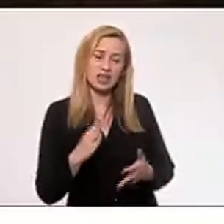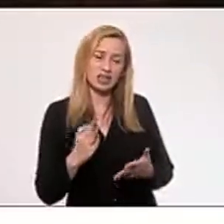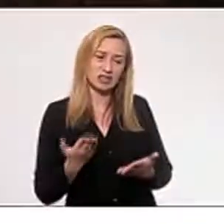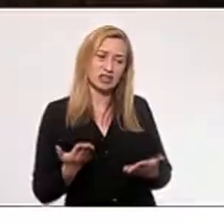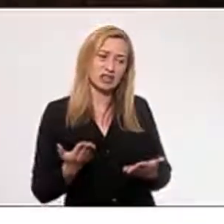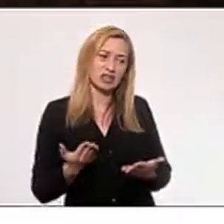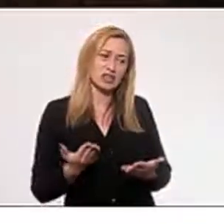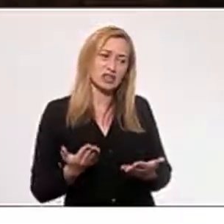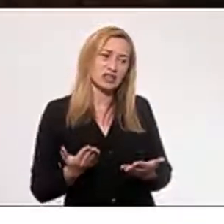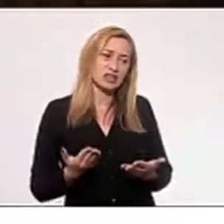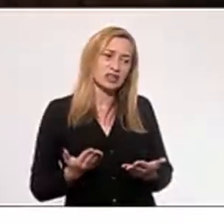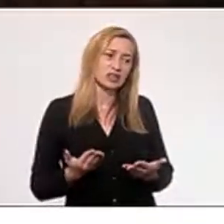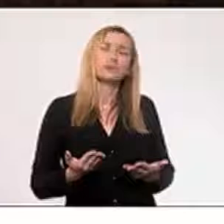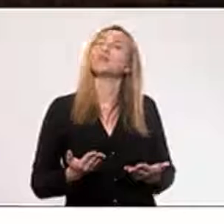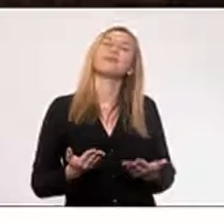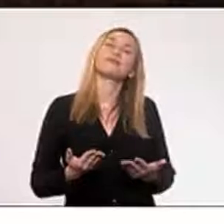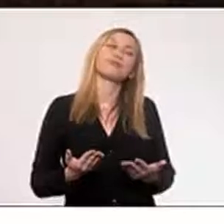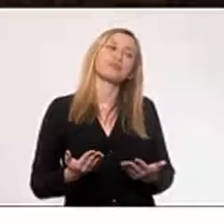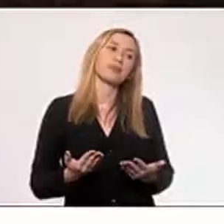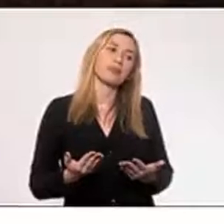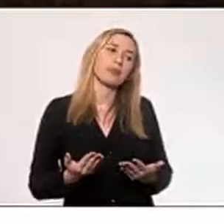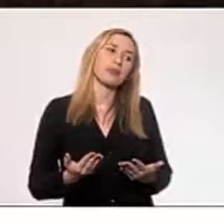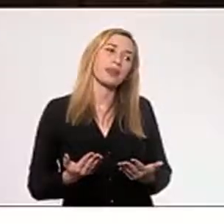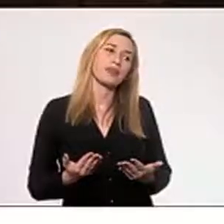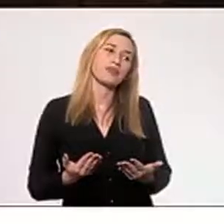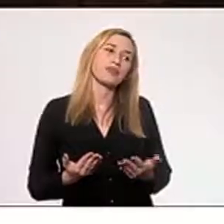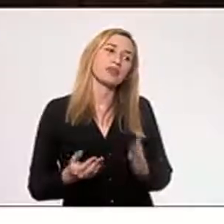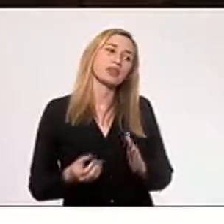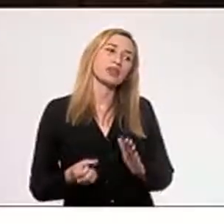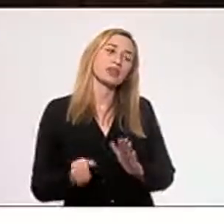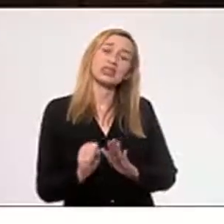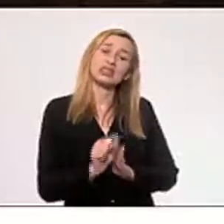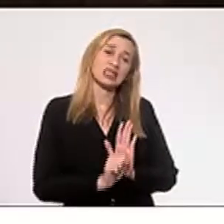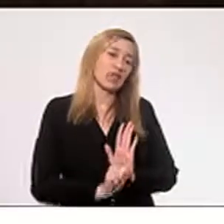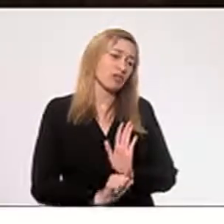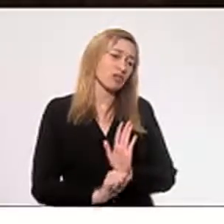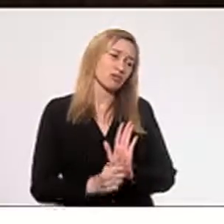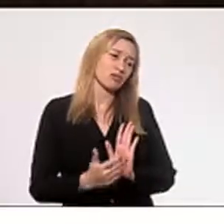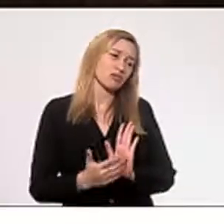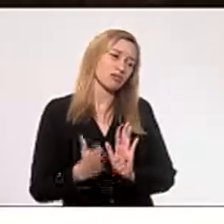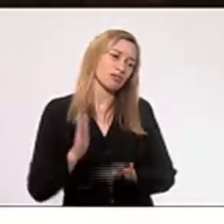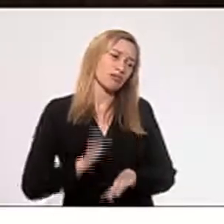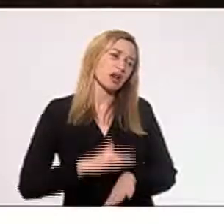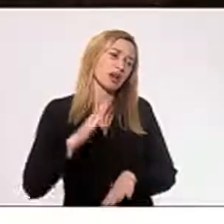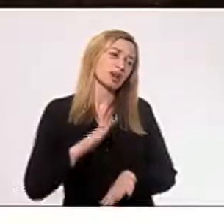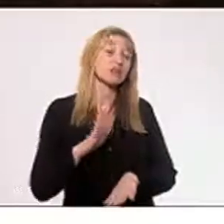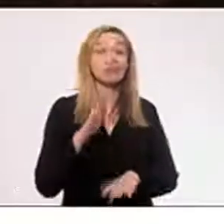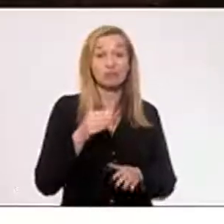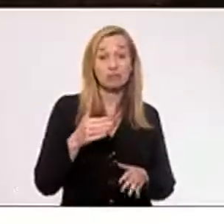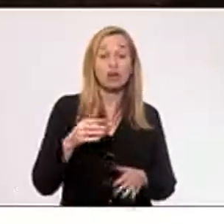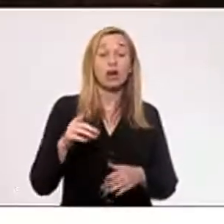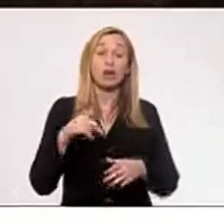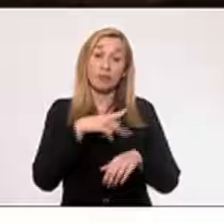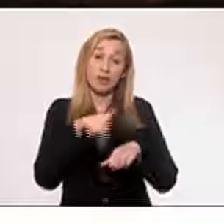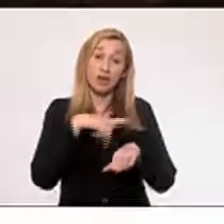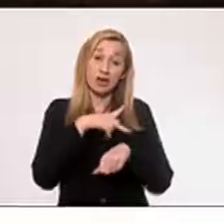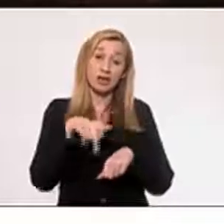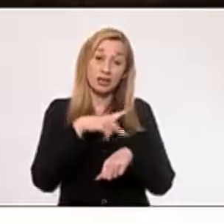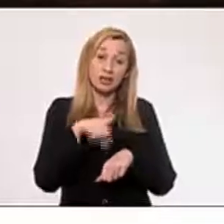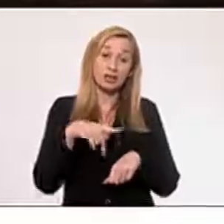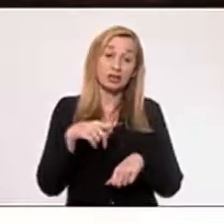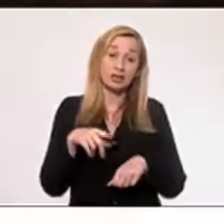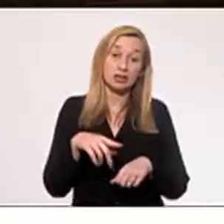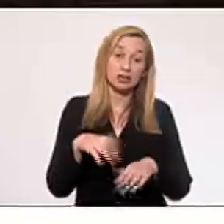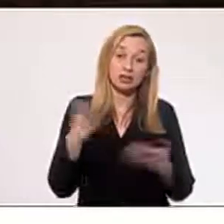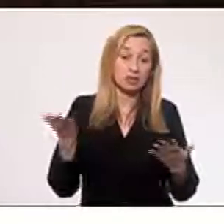a experiência universitária brasileira data de um século no máximo, enquanto países até da América Central fundaram suas universidades há muito mais